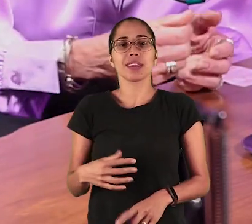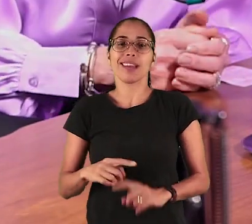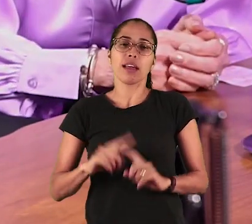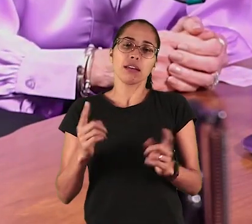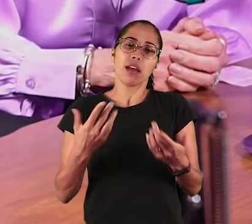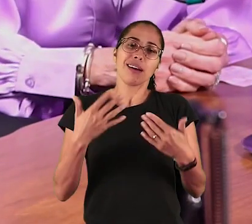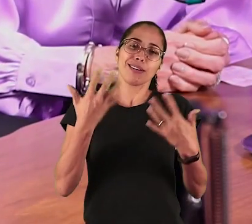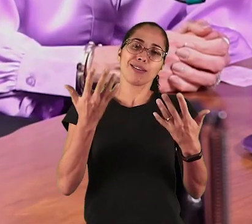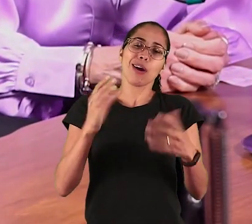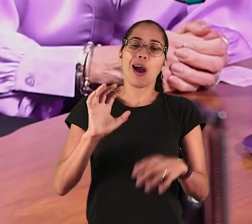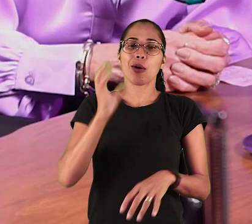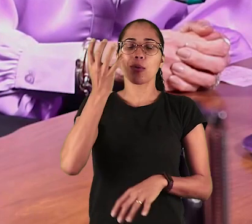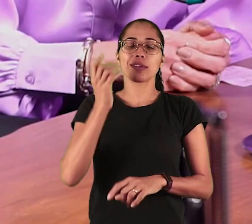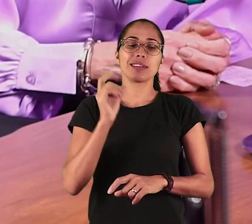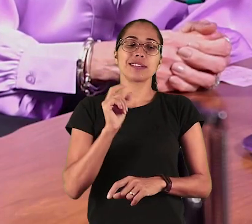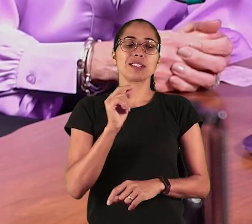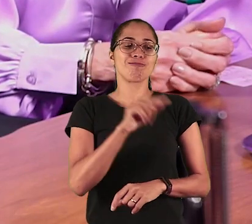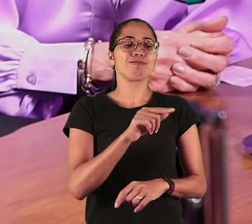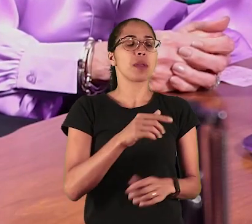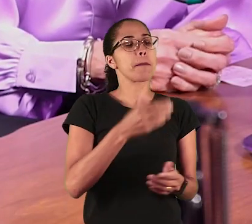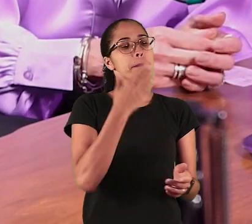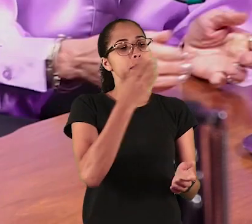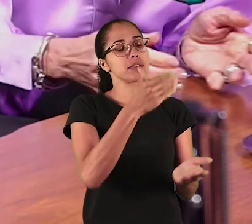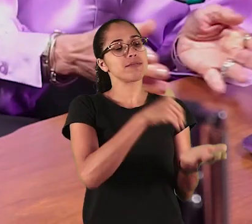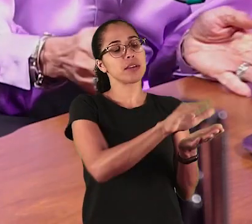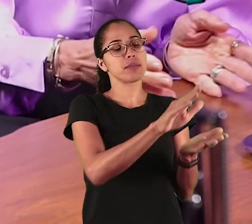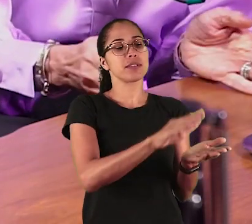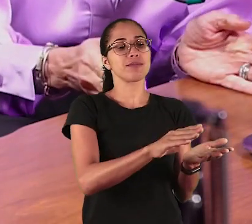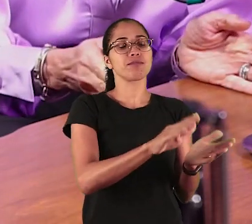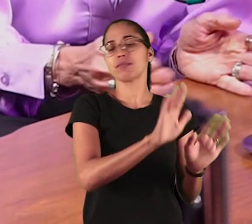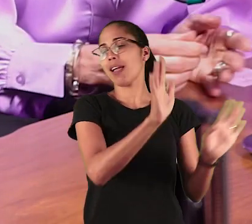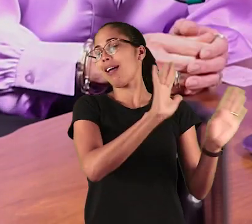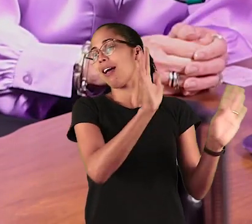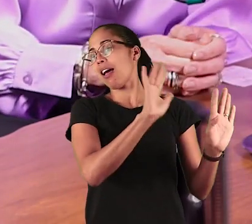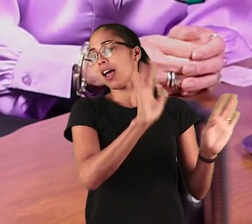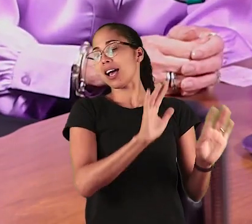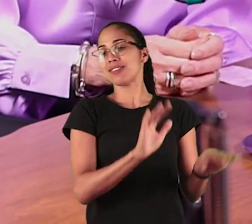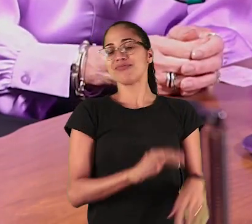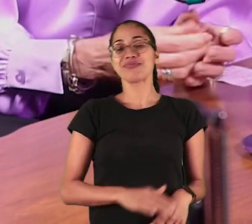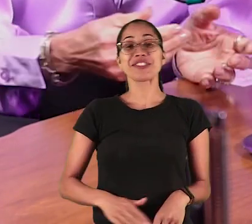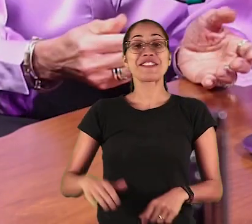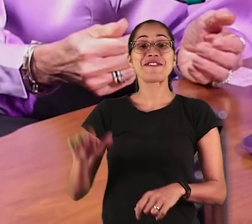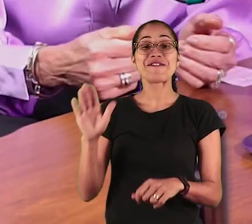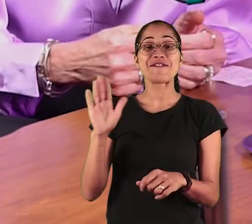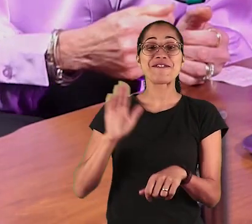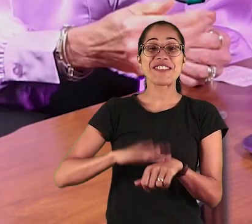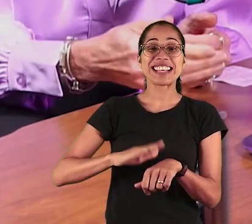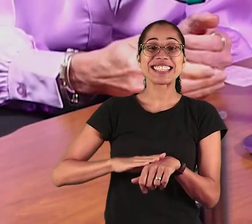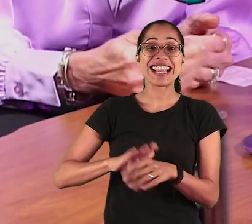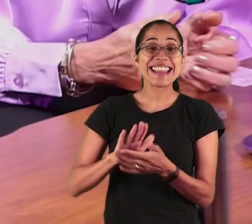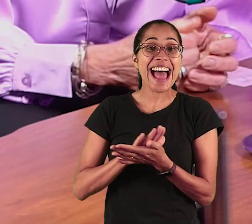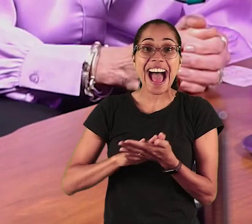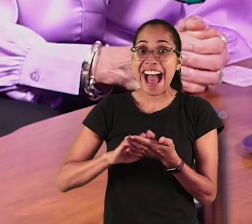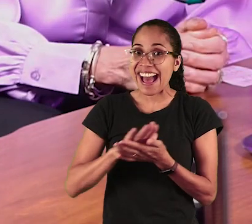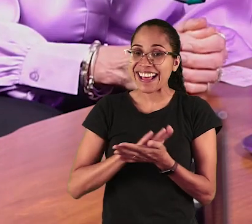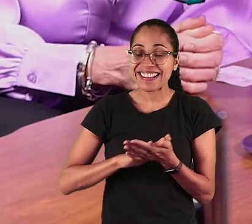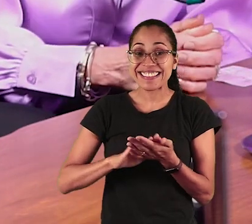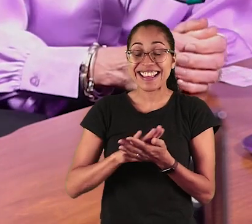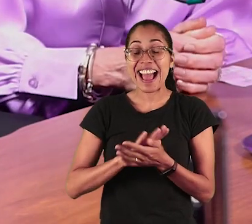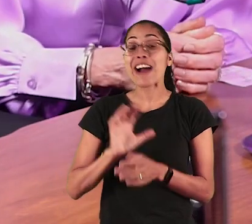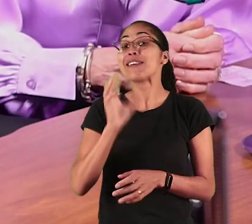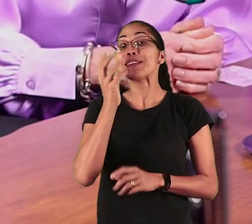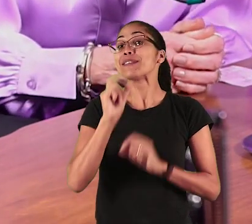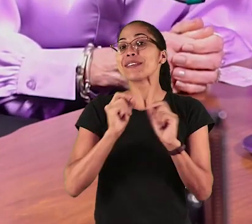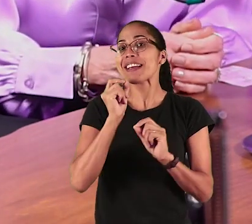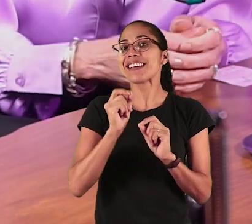de pedir demissão e não tinha nada para fazer e por acaso alguns meses depois veio a pandemia